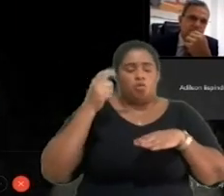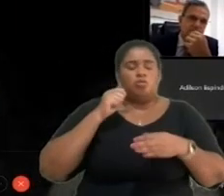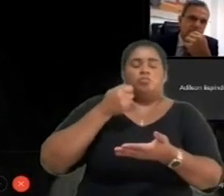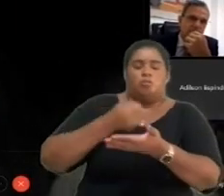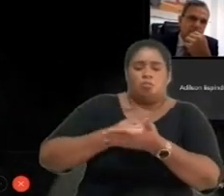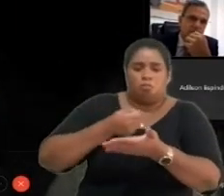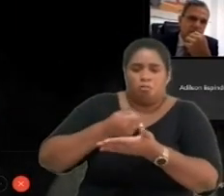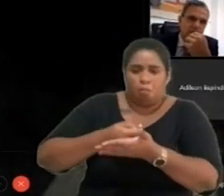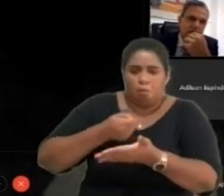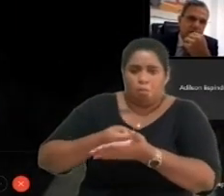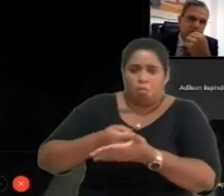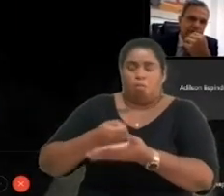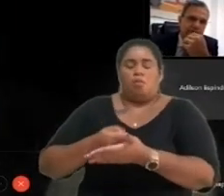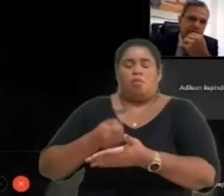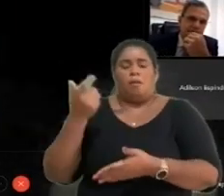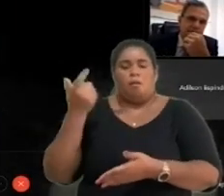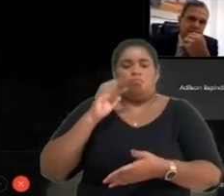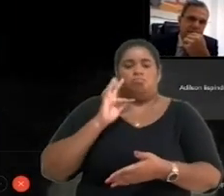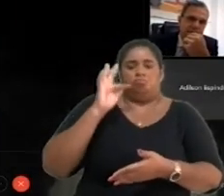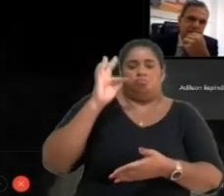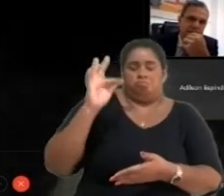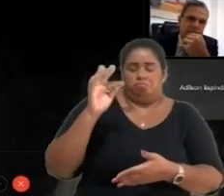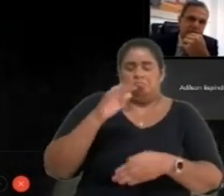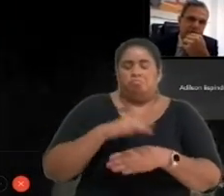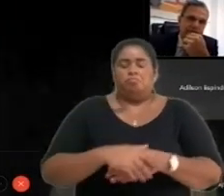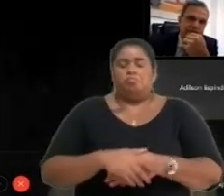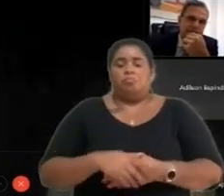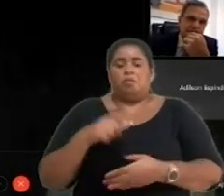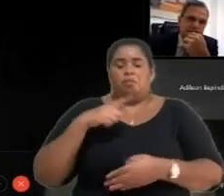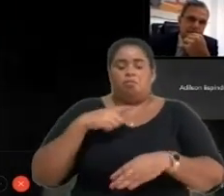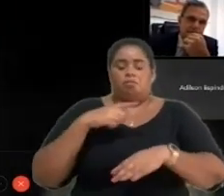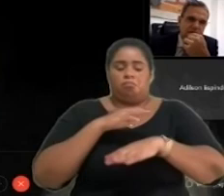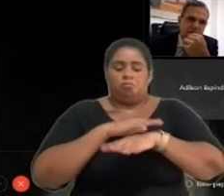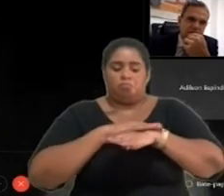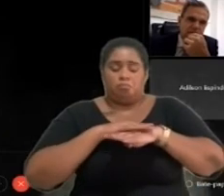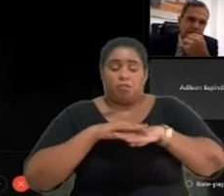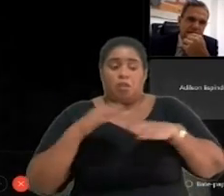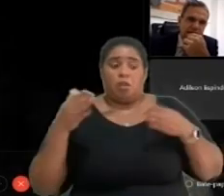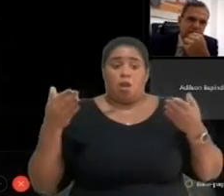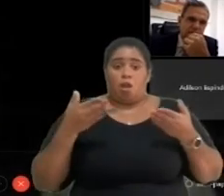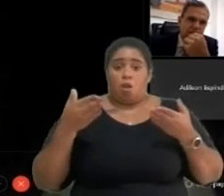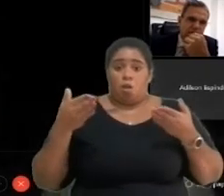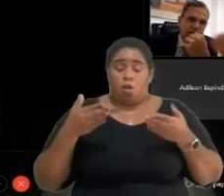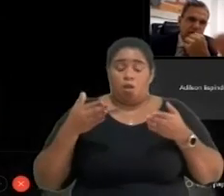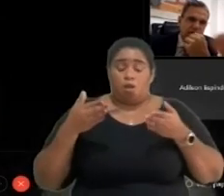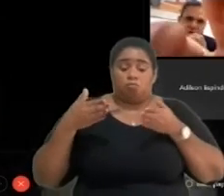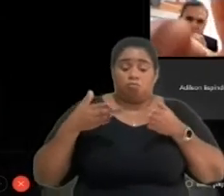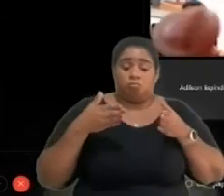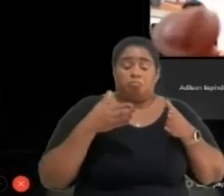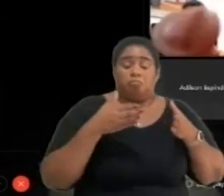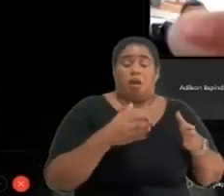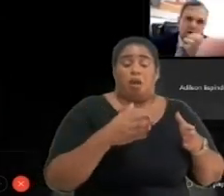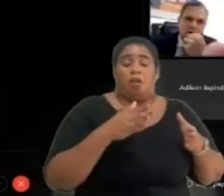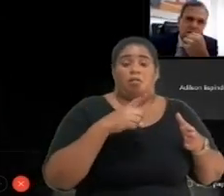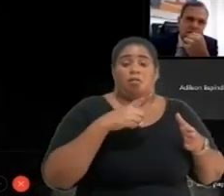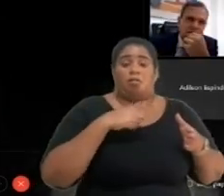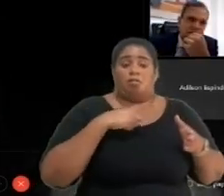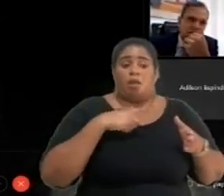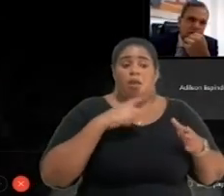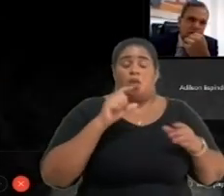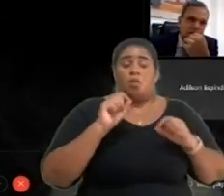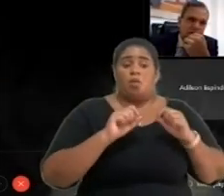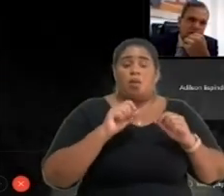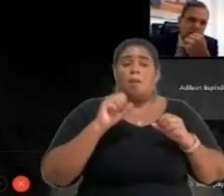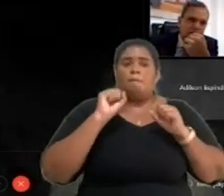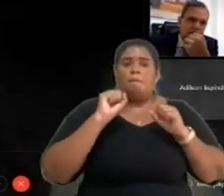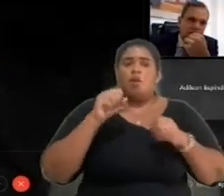lei. Essa estrada agora é estadualizada, quer dizer, pode fazer parte do projeto, do plano do